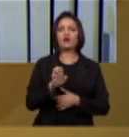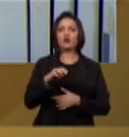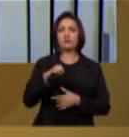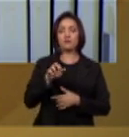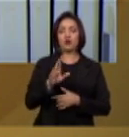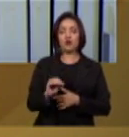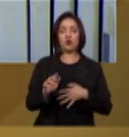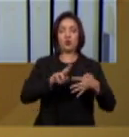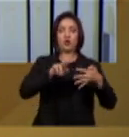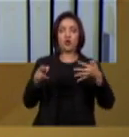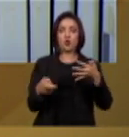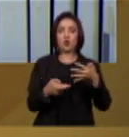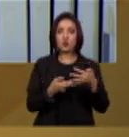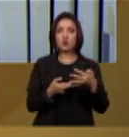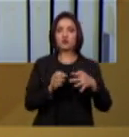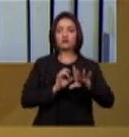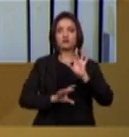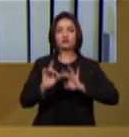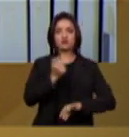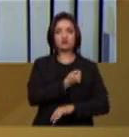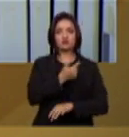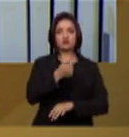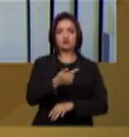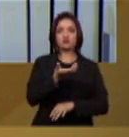recurso extraordinário com agravo número